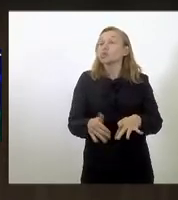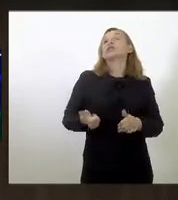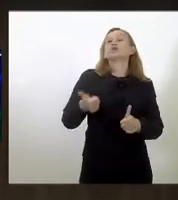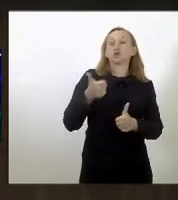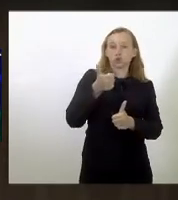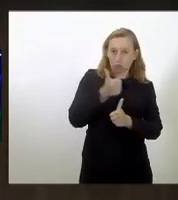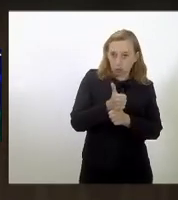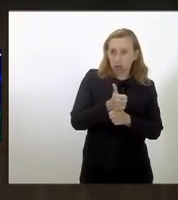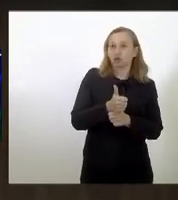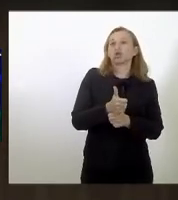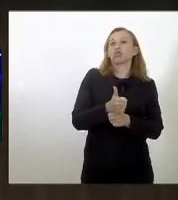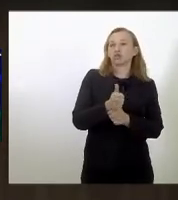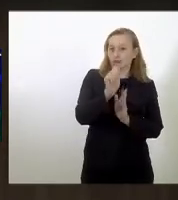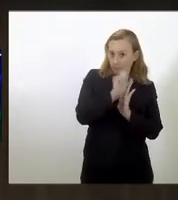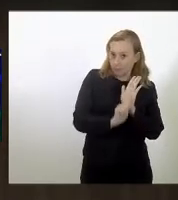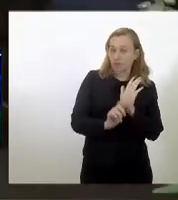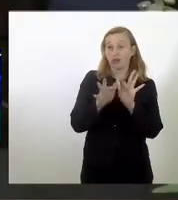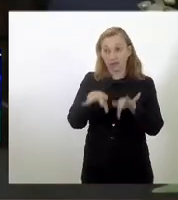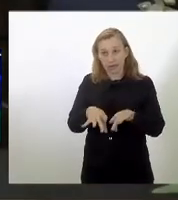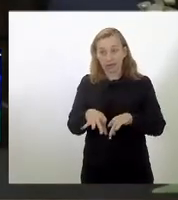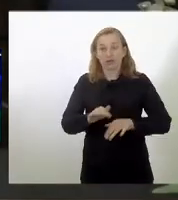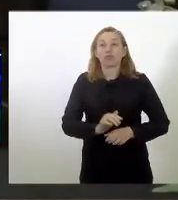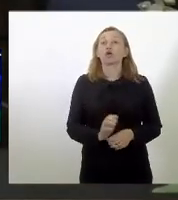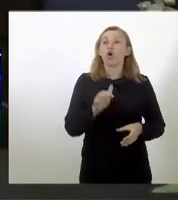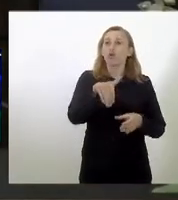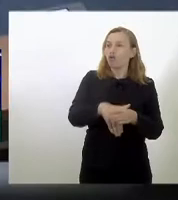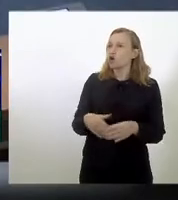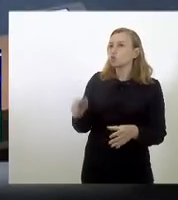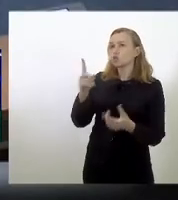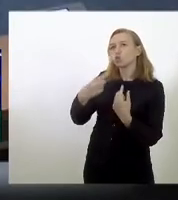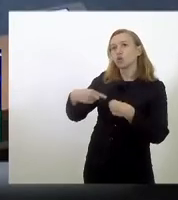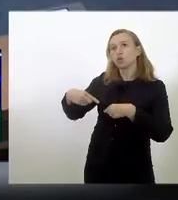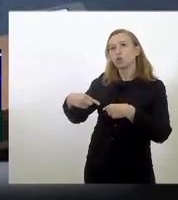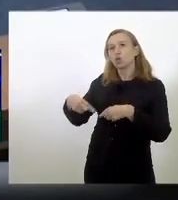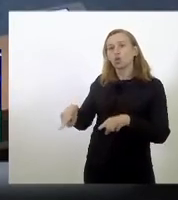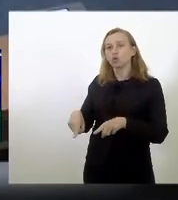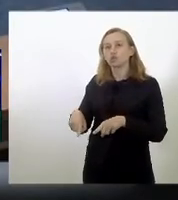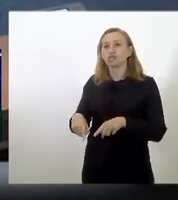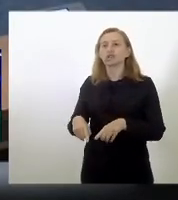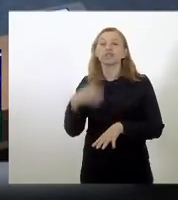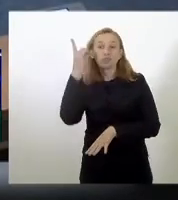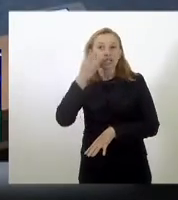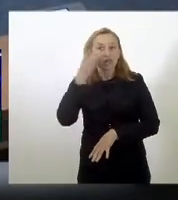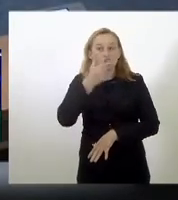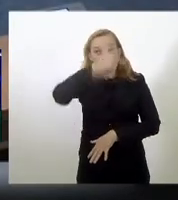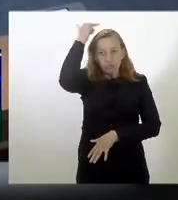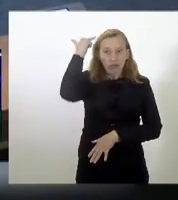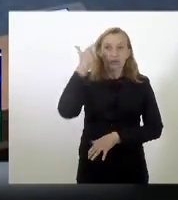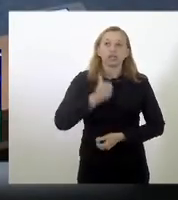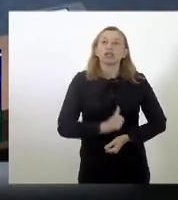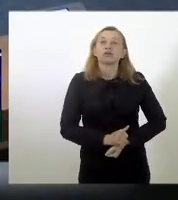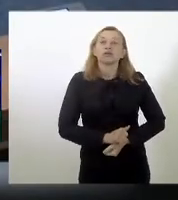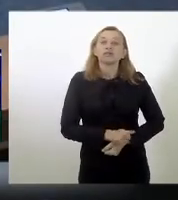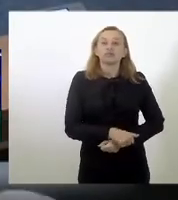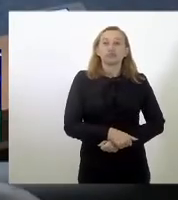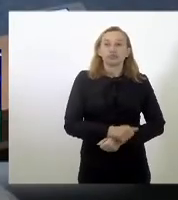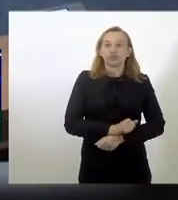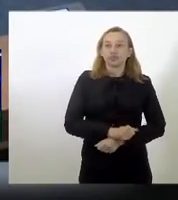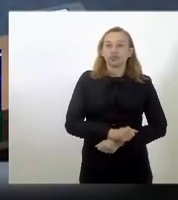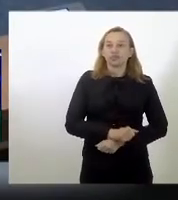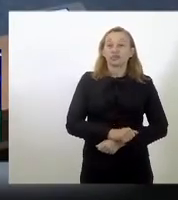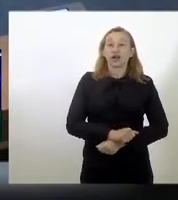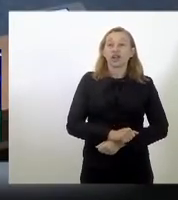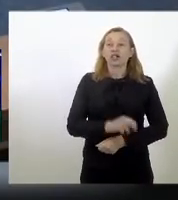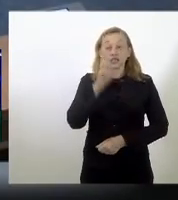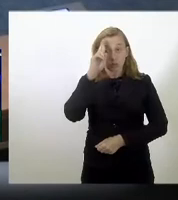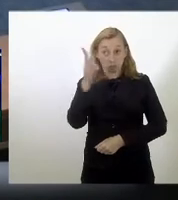por substitutivo e de forma final de redação. Voto divergente, senhor presidente. Deputado Luiz Paulo. Senhor presidente, eu não